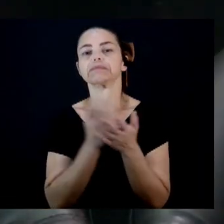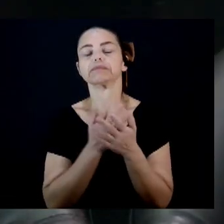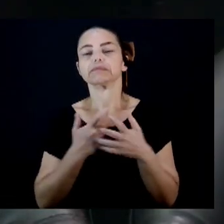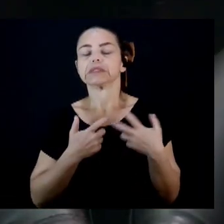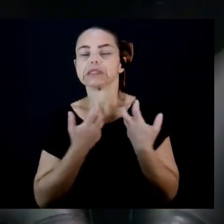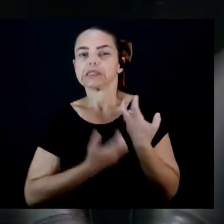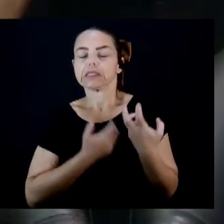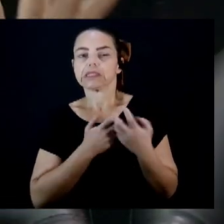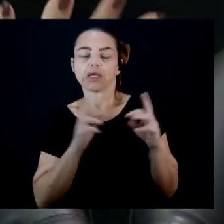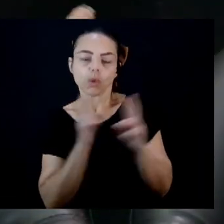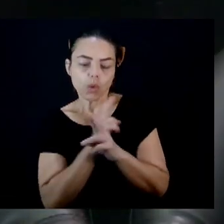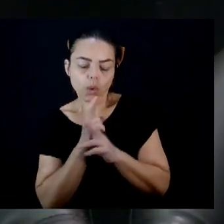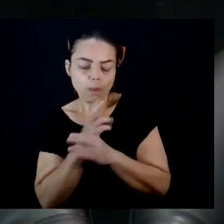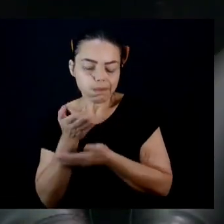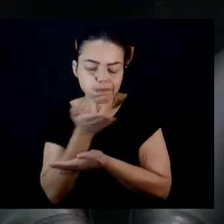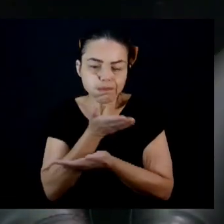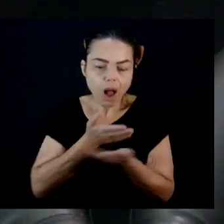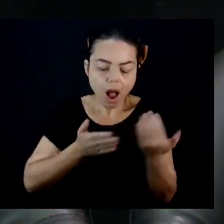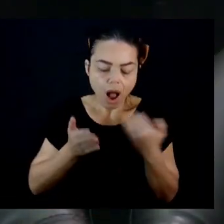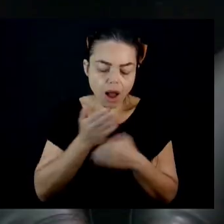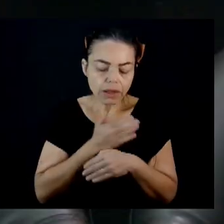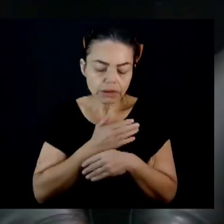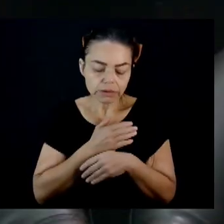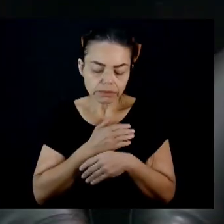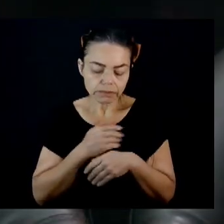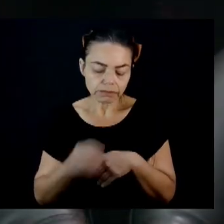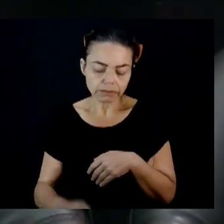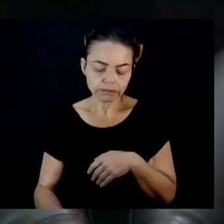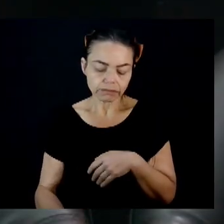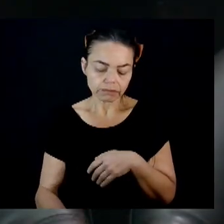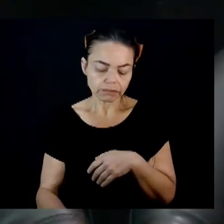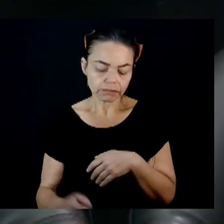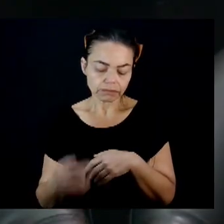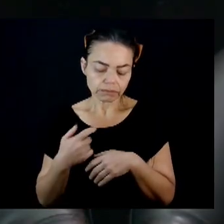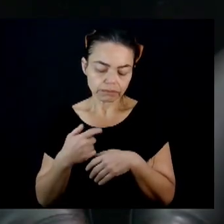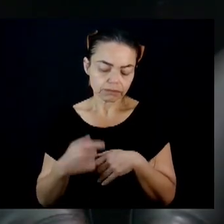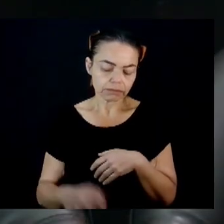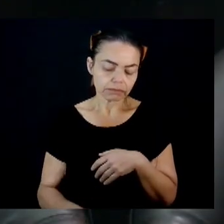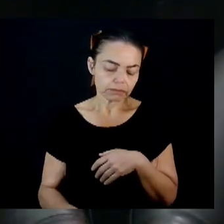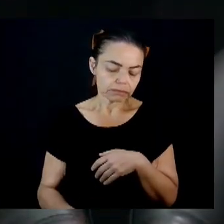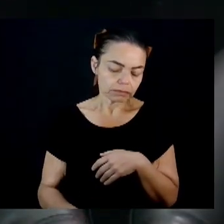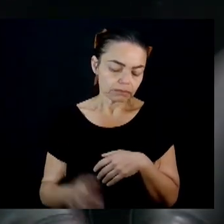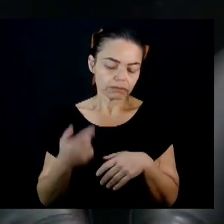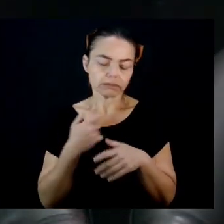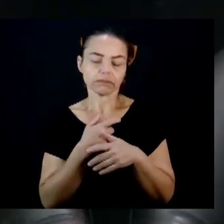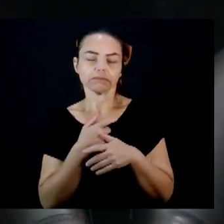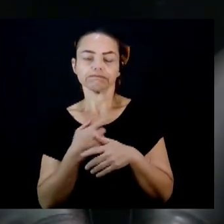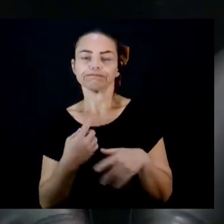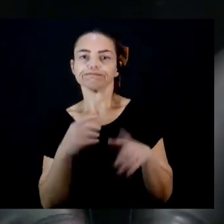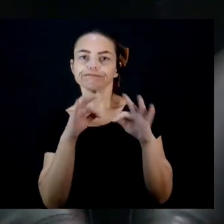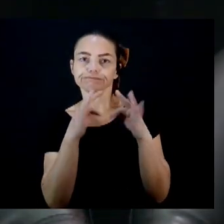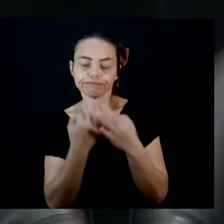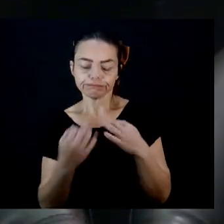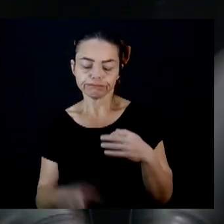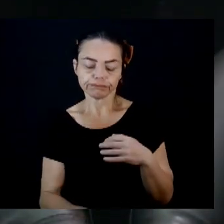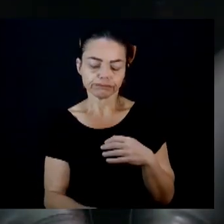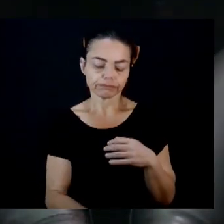ambiente dela. O contexto social, o contexto familiar. Então, a gente tem que ver